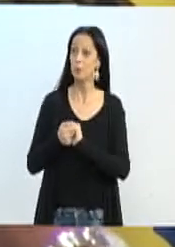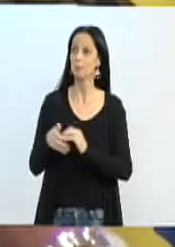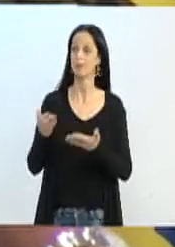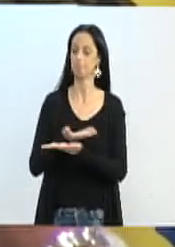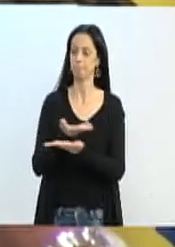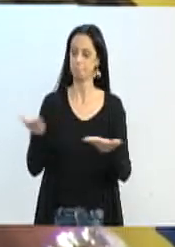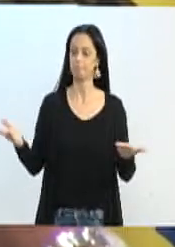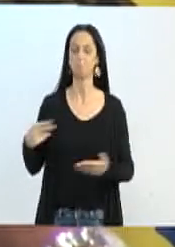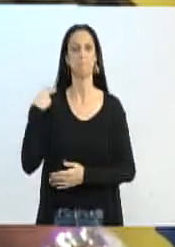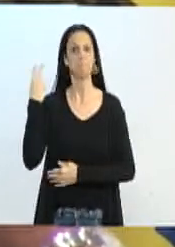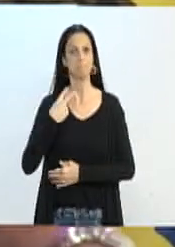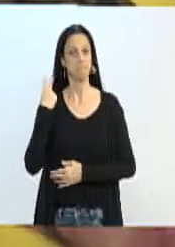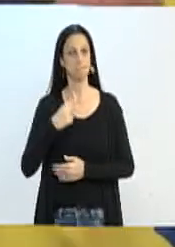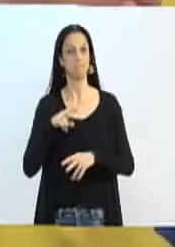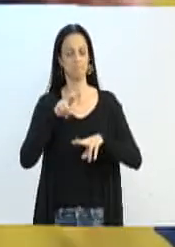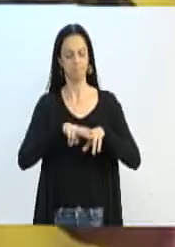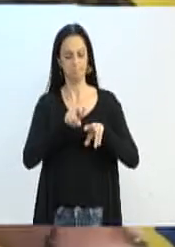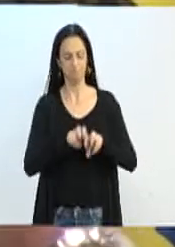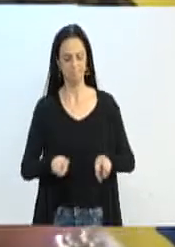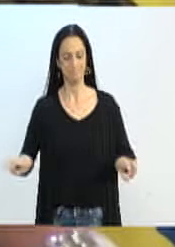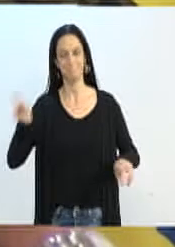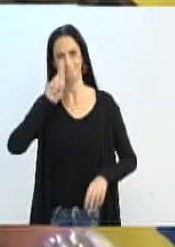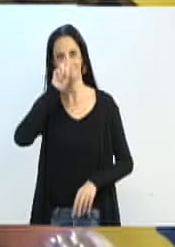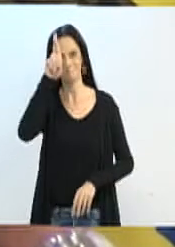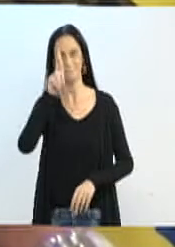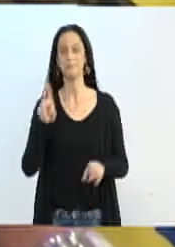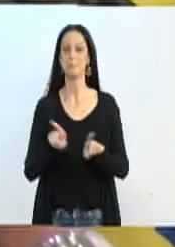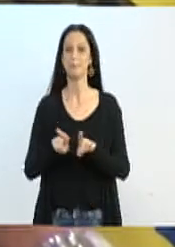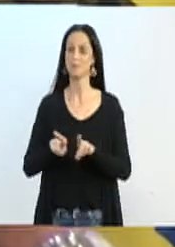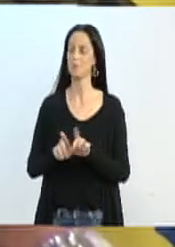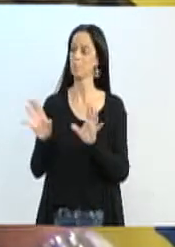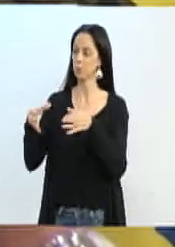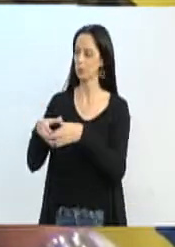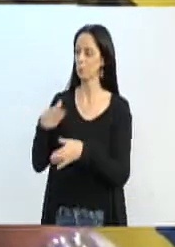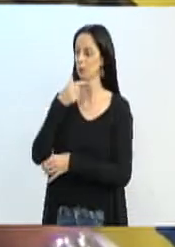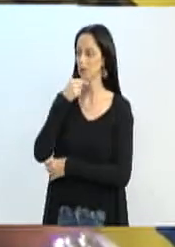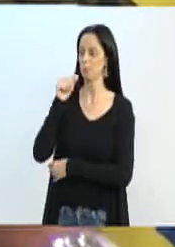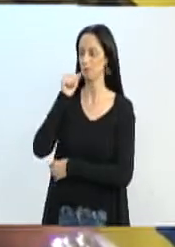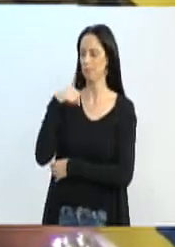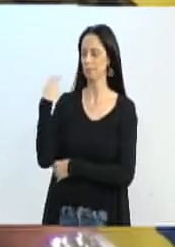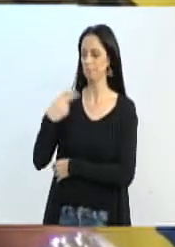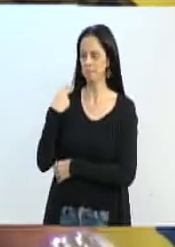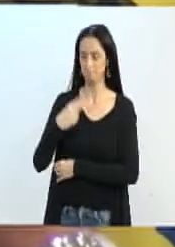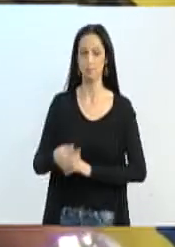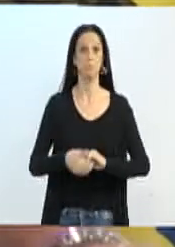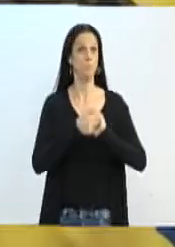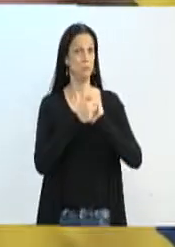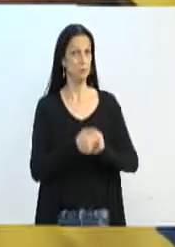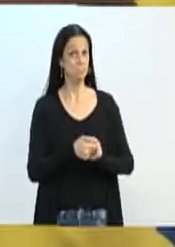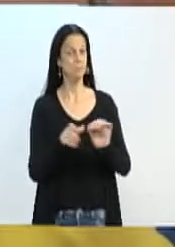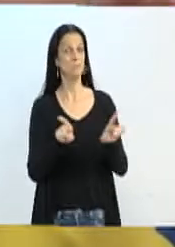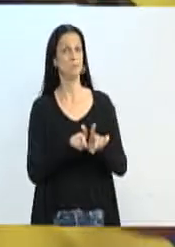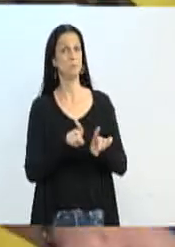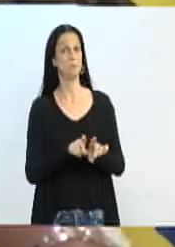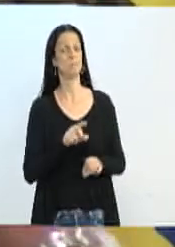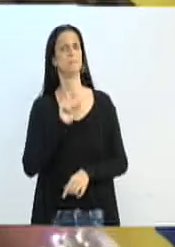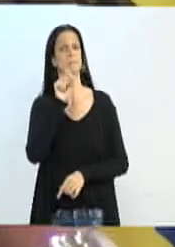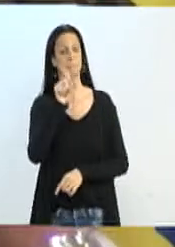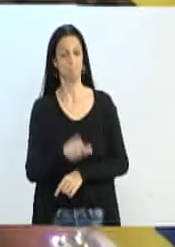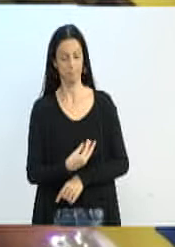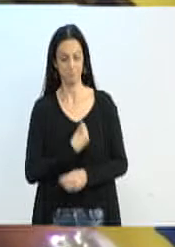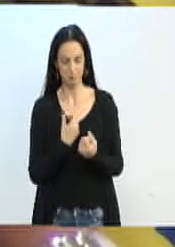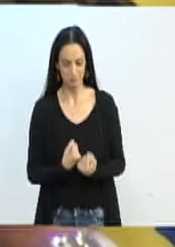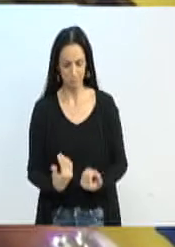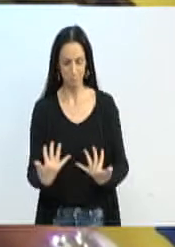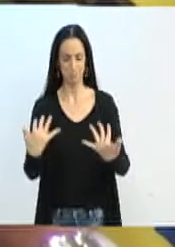vereadores da mesa diretora senhores senhores senhores vereadores comprimento que está aqui presente